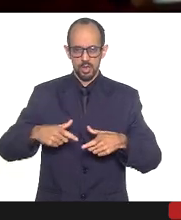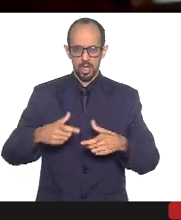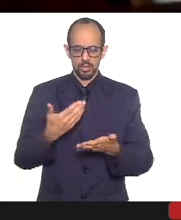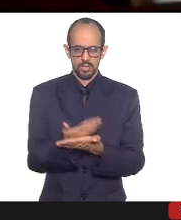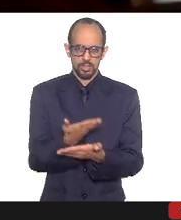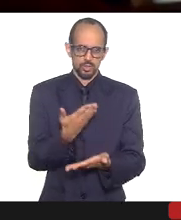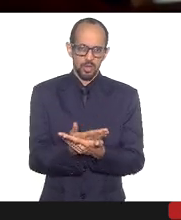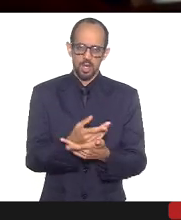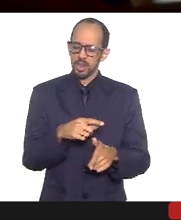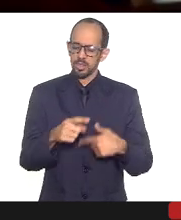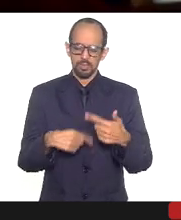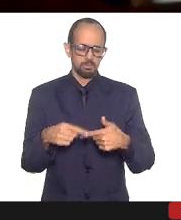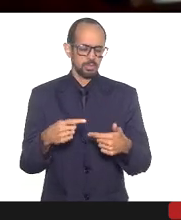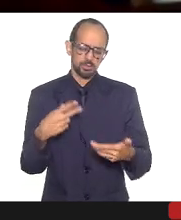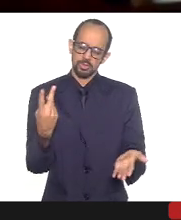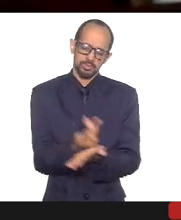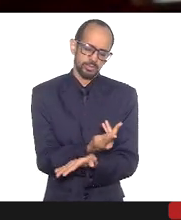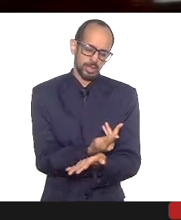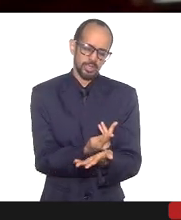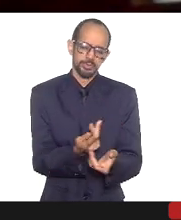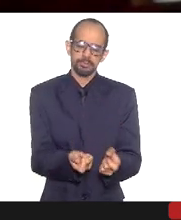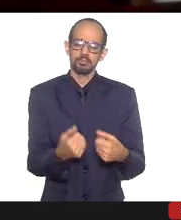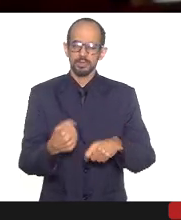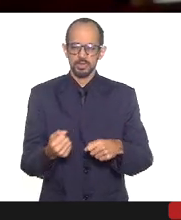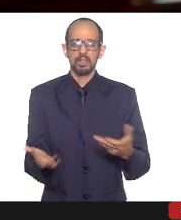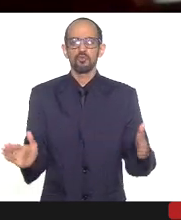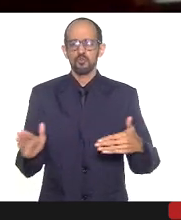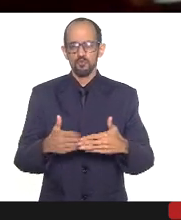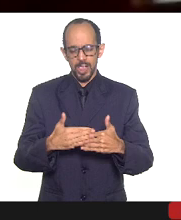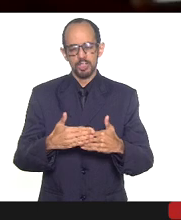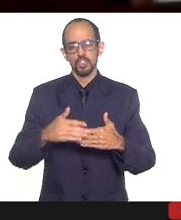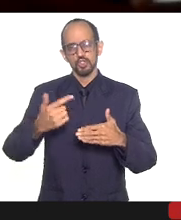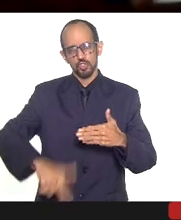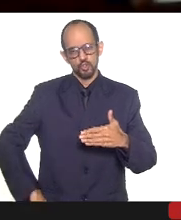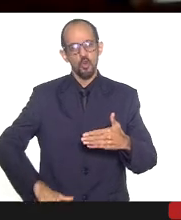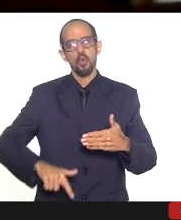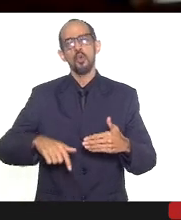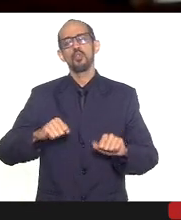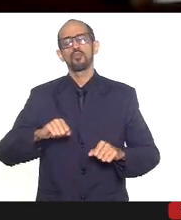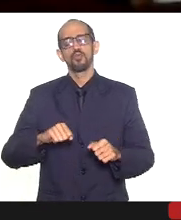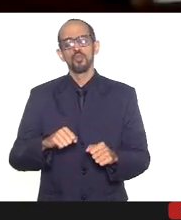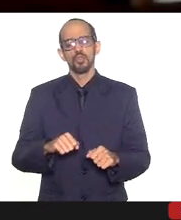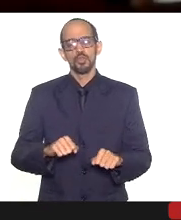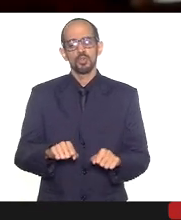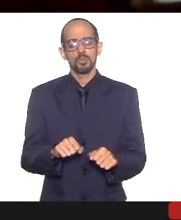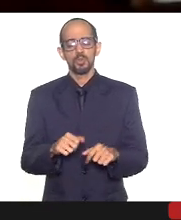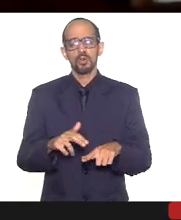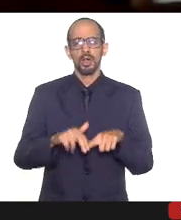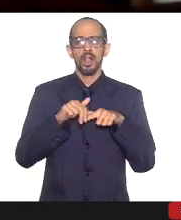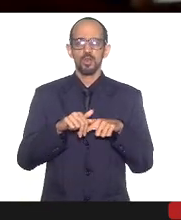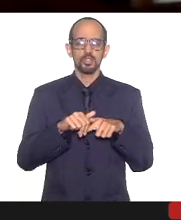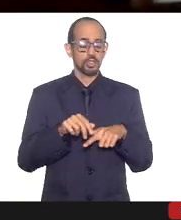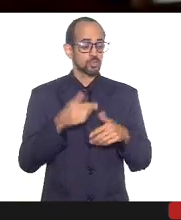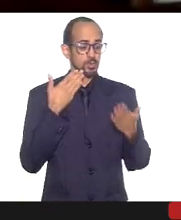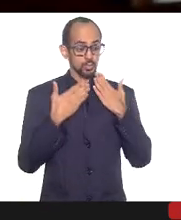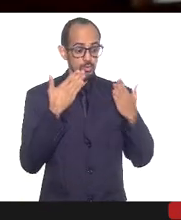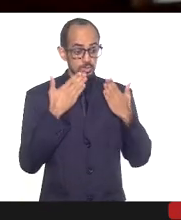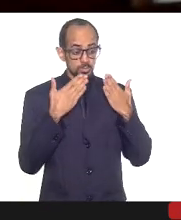acaba acontecendo exatamente isso. Né? Depois você tem que fechar, porque surge um caso, né, de suspeita de